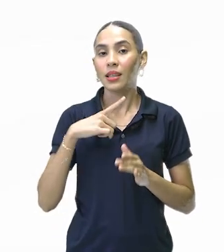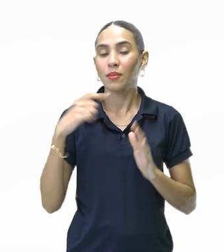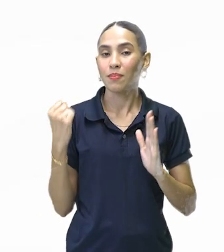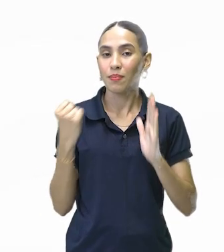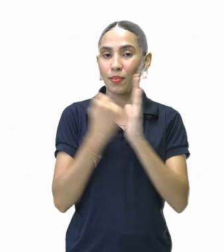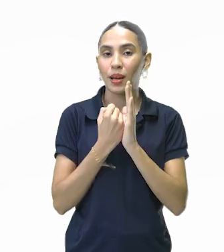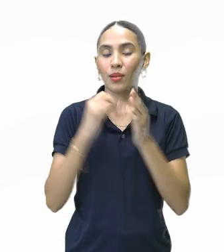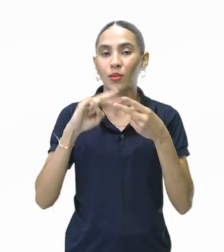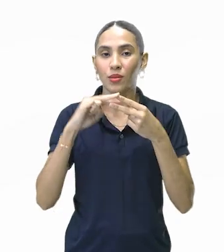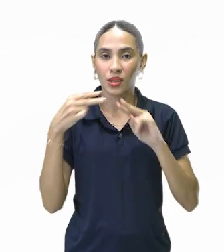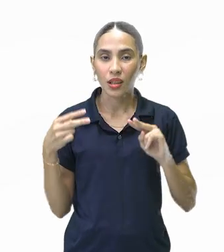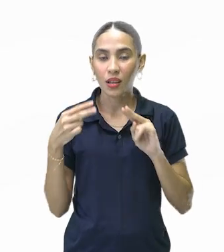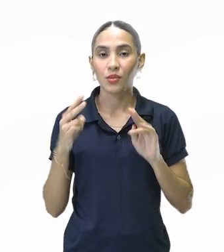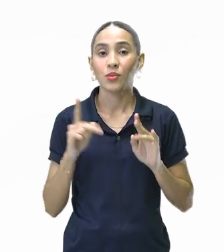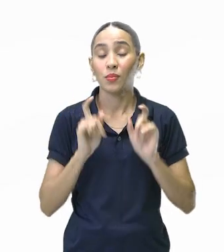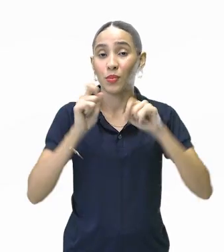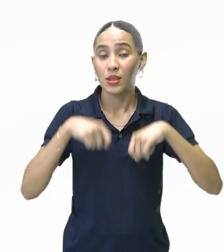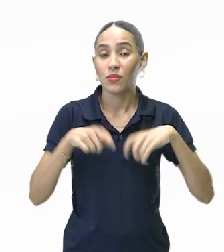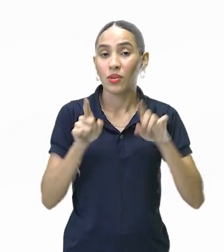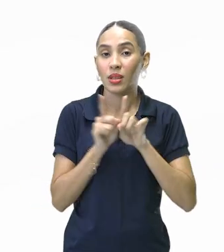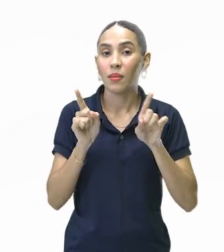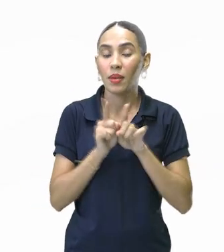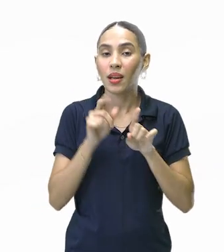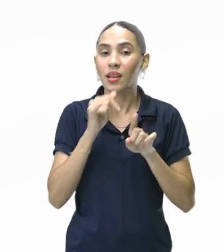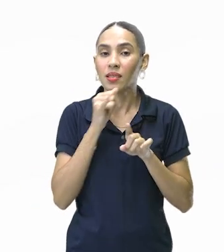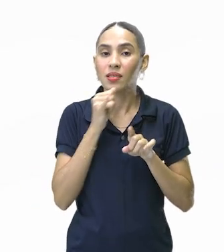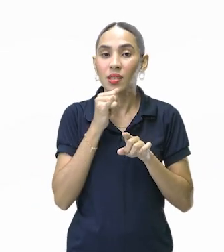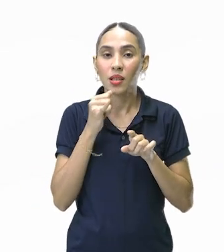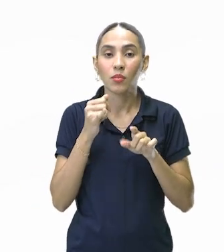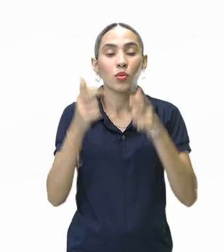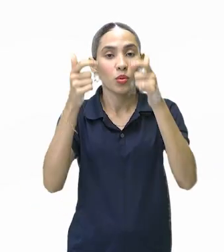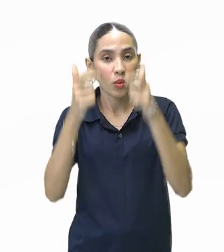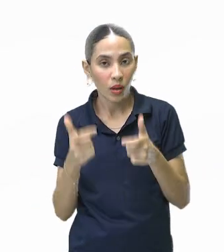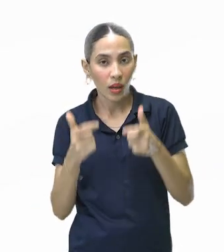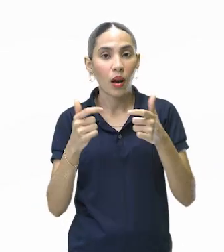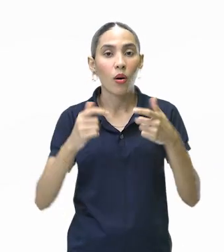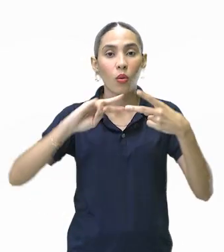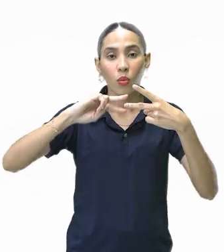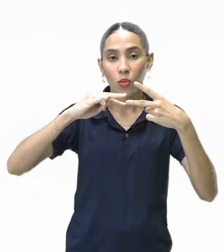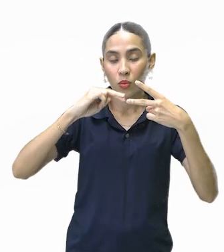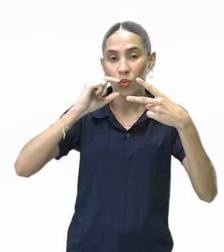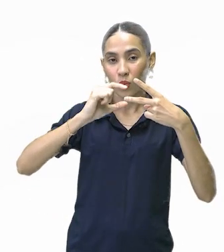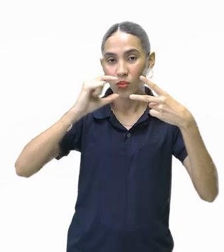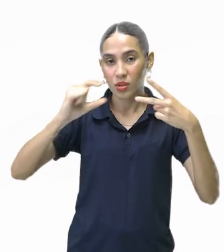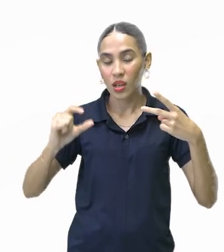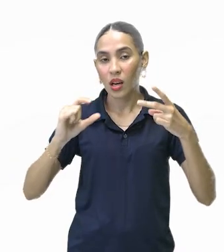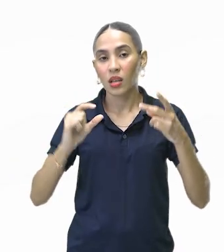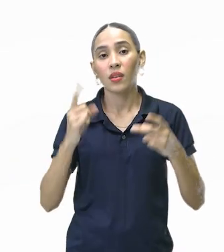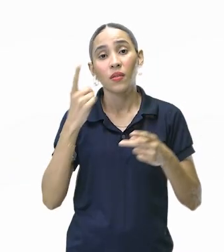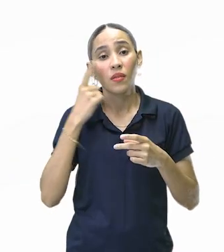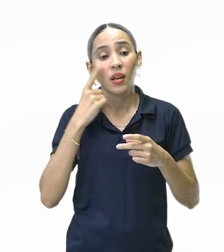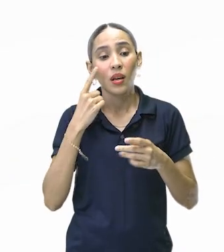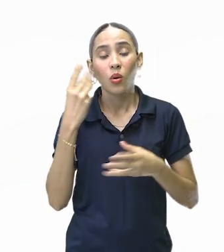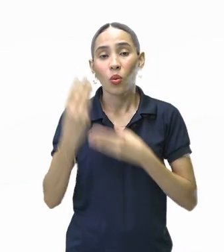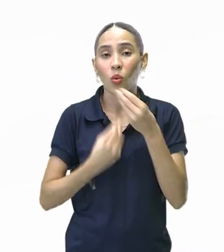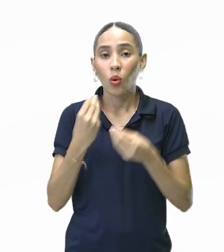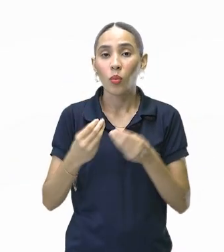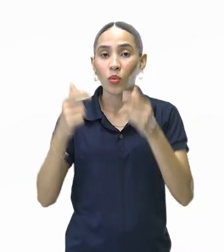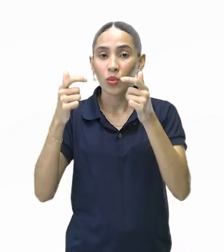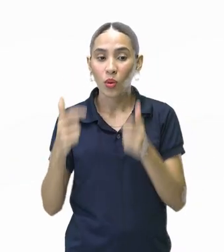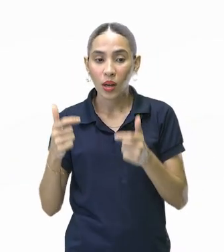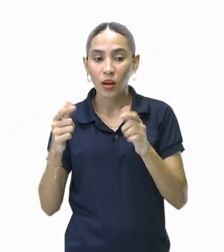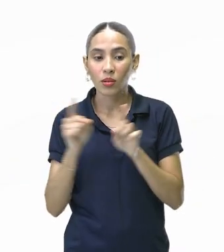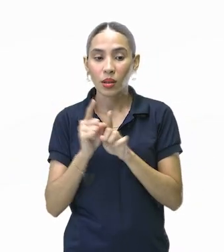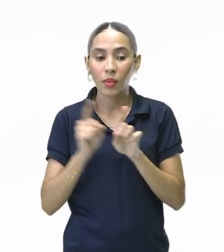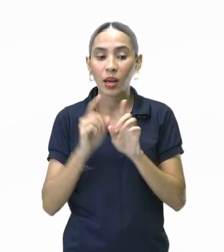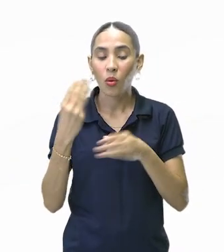marcadores genéticos. É possível rastrear a expressão de genes, ver onde e quando um gene está